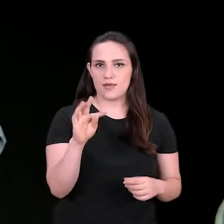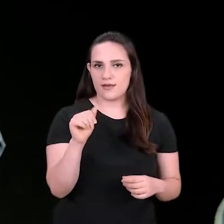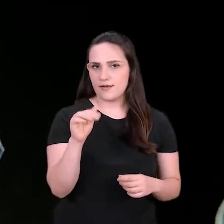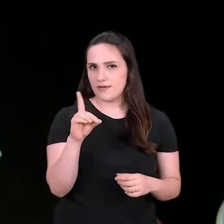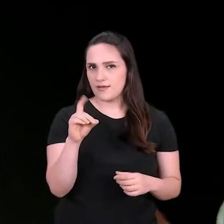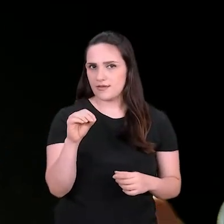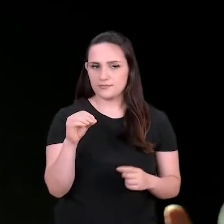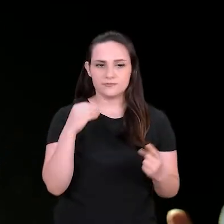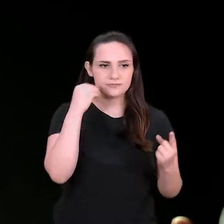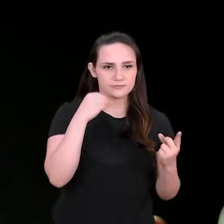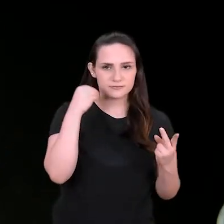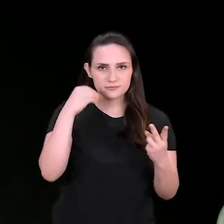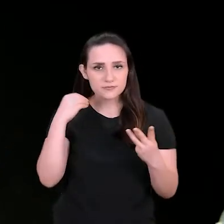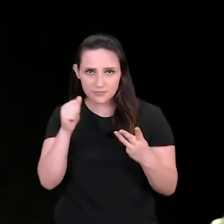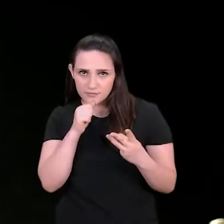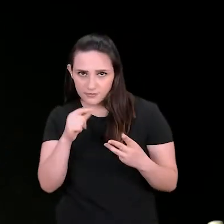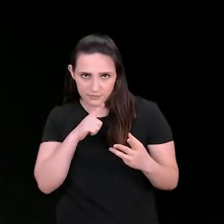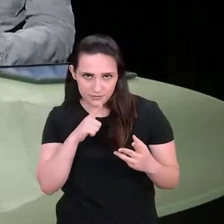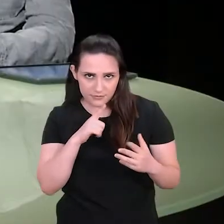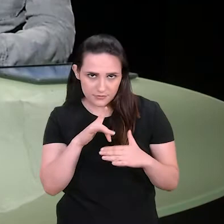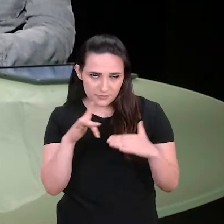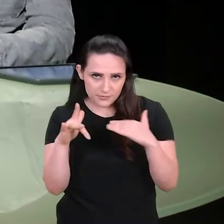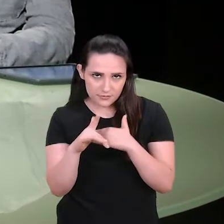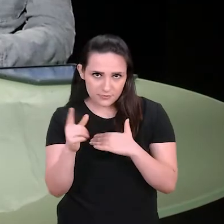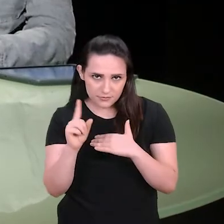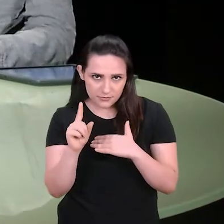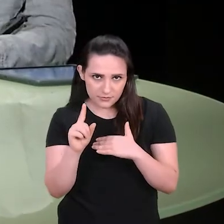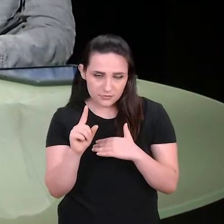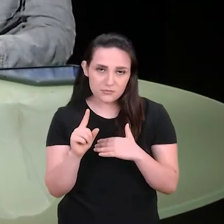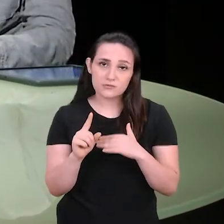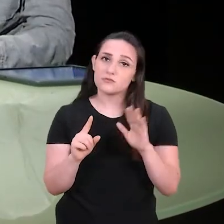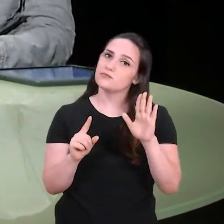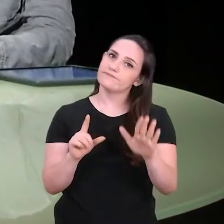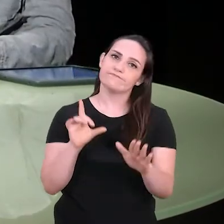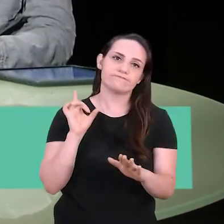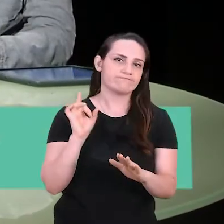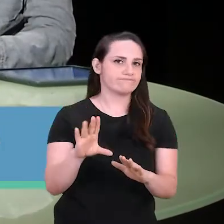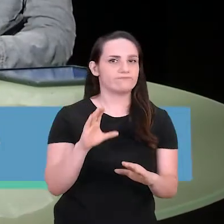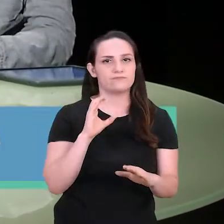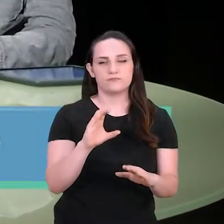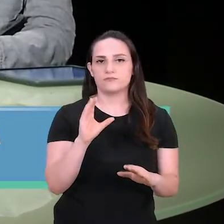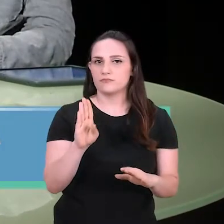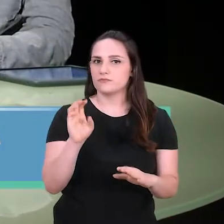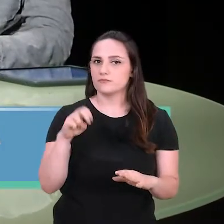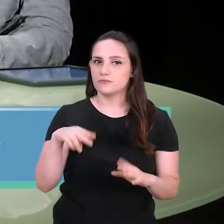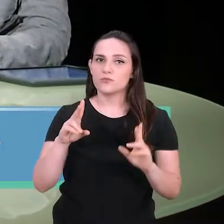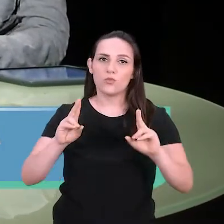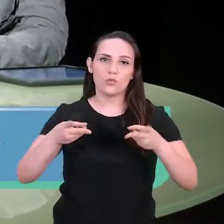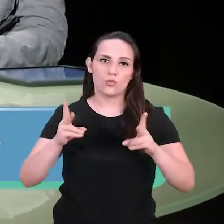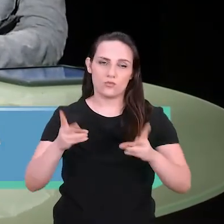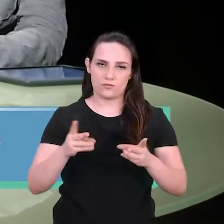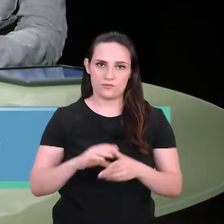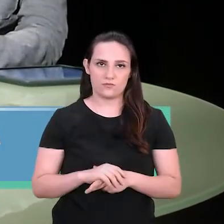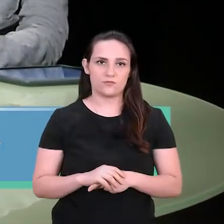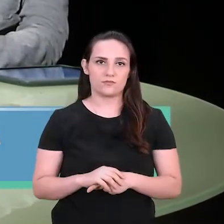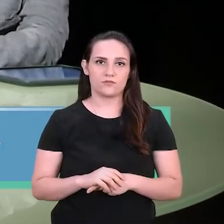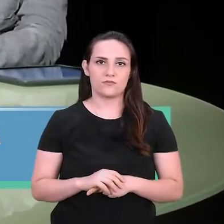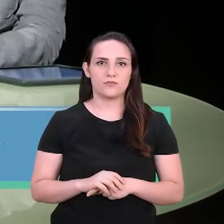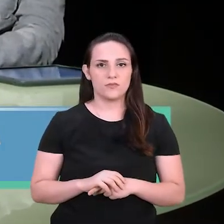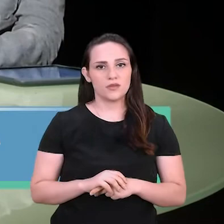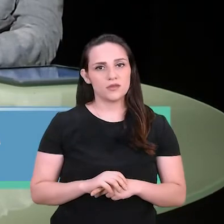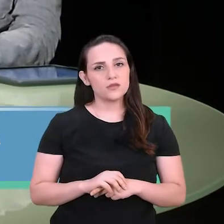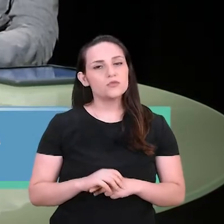experiências, elas ainda existem ou não? Só da CBN, só a experiência da CBN continua, né, com a